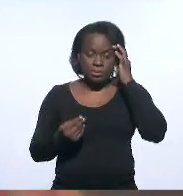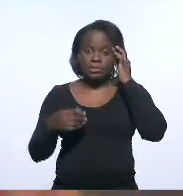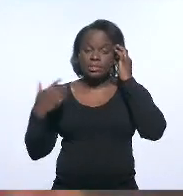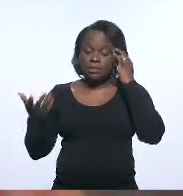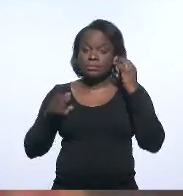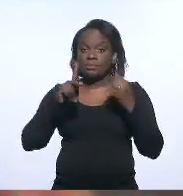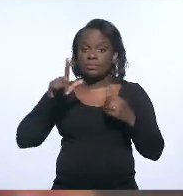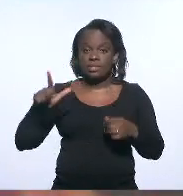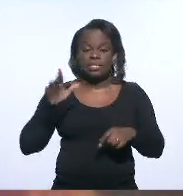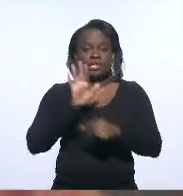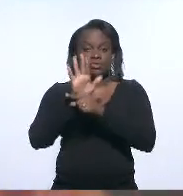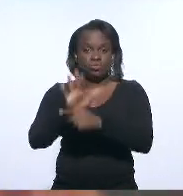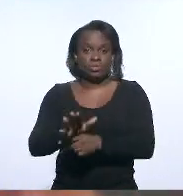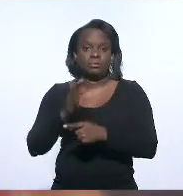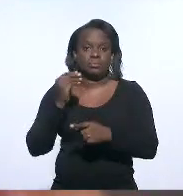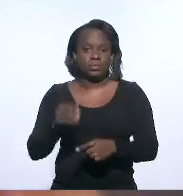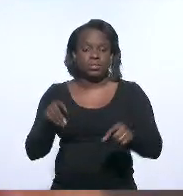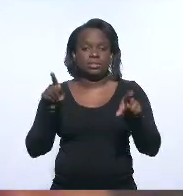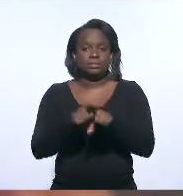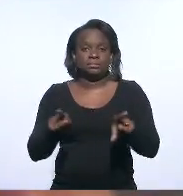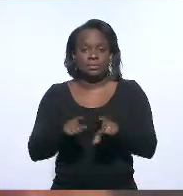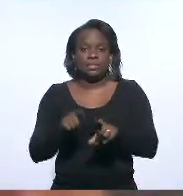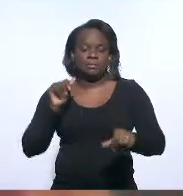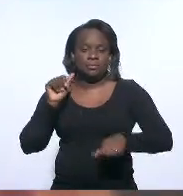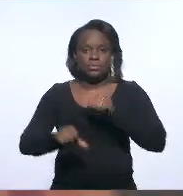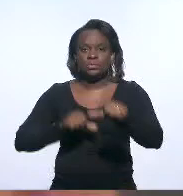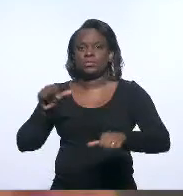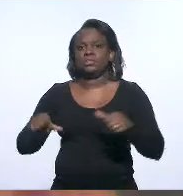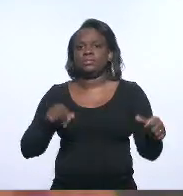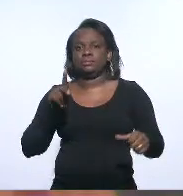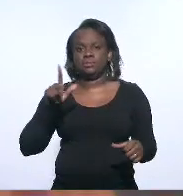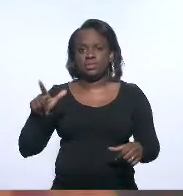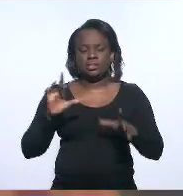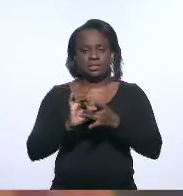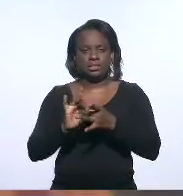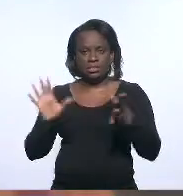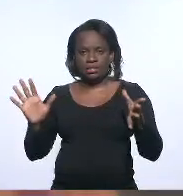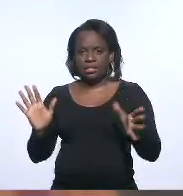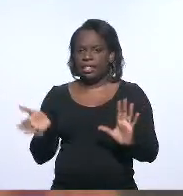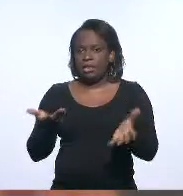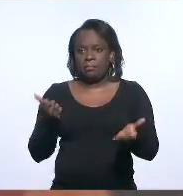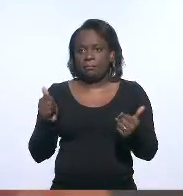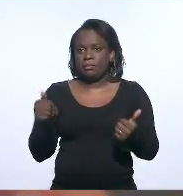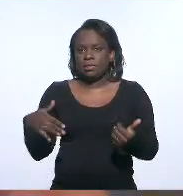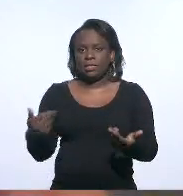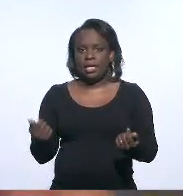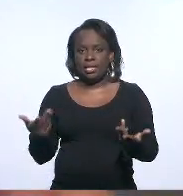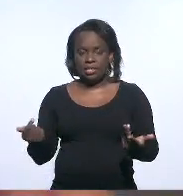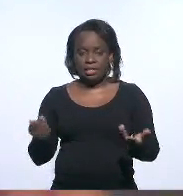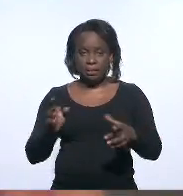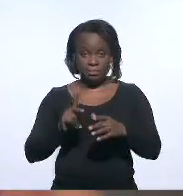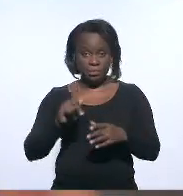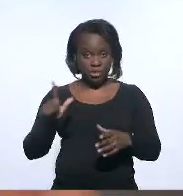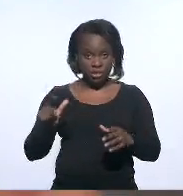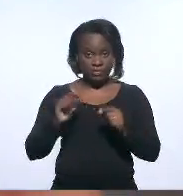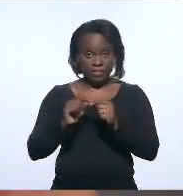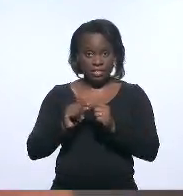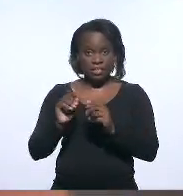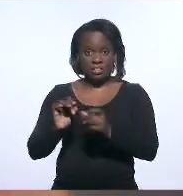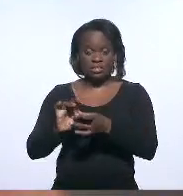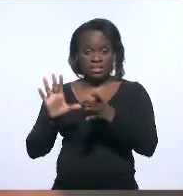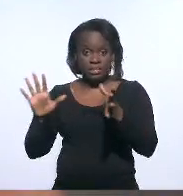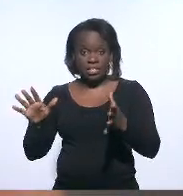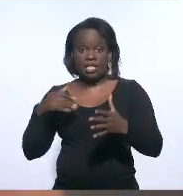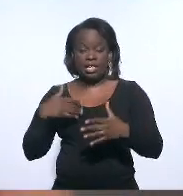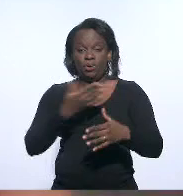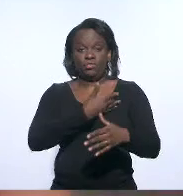acho que o projeto de lei ajuda muito, e se ele é transformado num projeto autorizativo, ele fica inócuo. Uma coisa é a gente fazer um projeto autorizativo para o poder